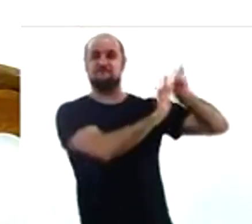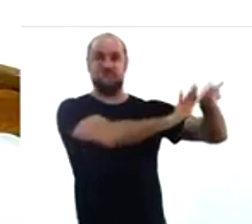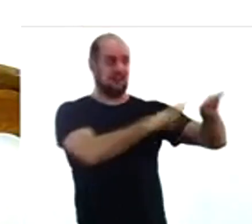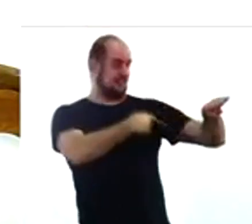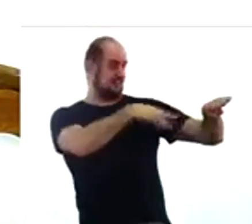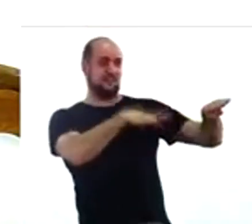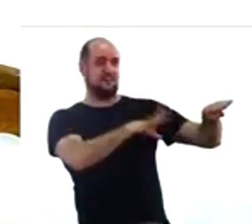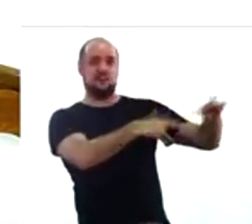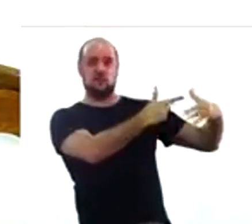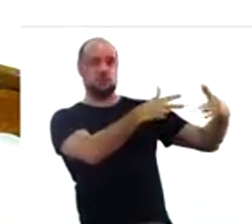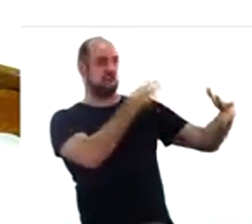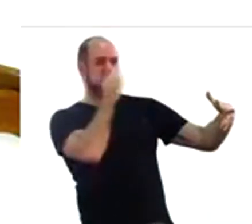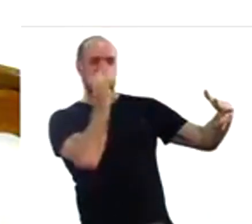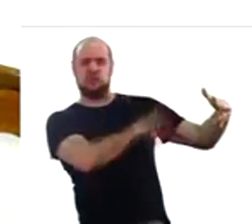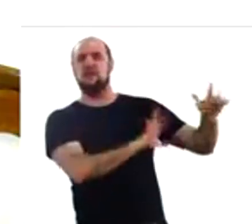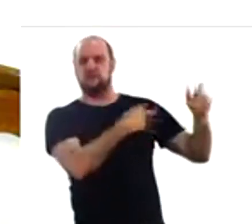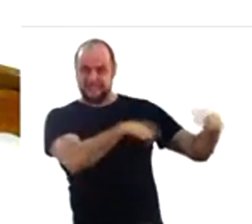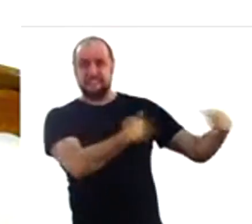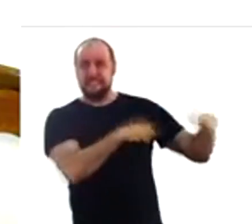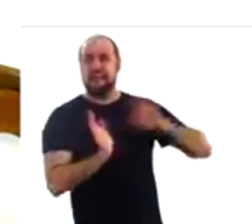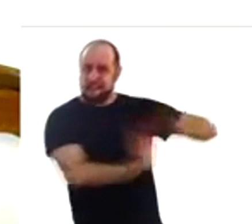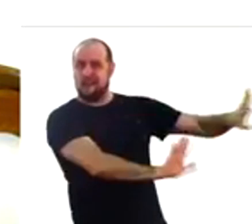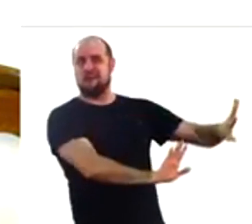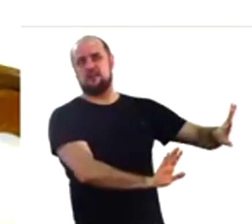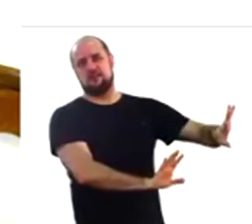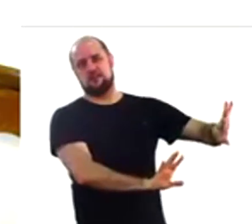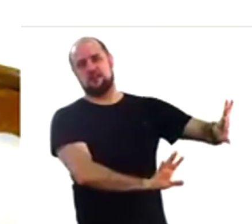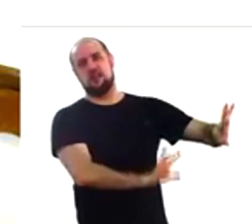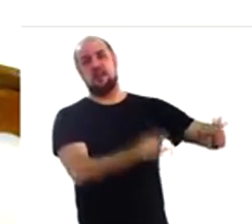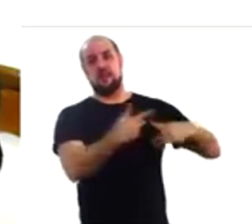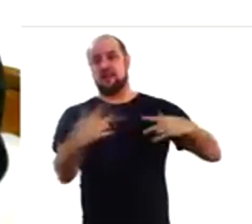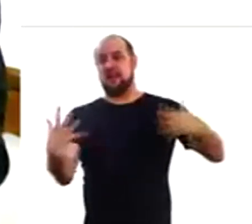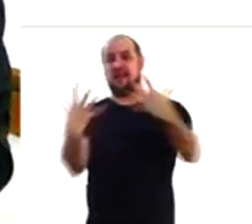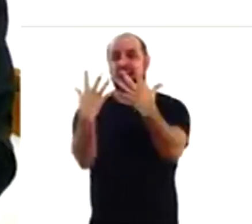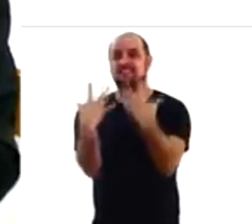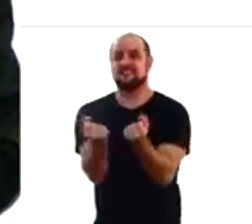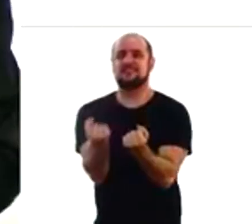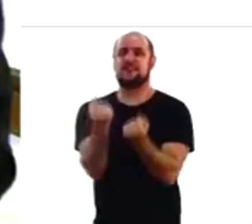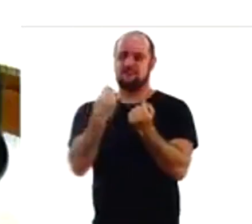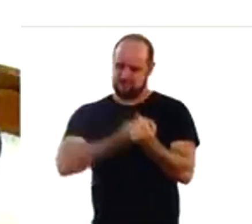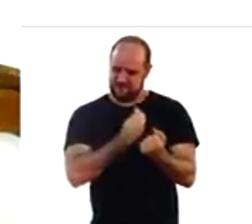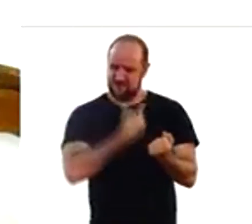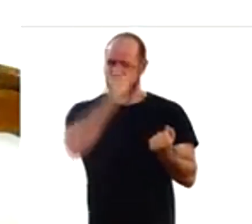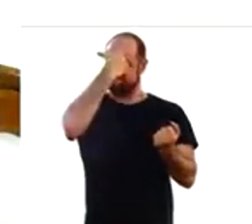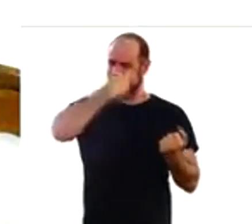precisam ser abandonadas. O que deve ser absorvido é a vida de maneira sensata, justa